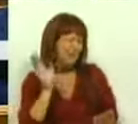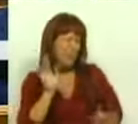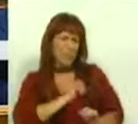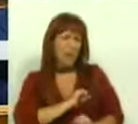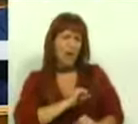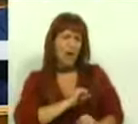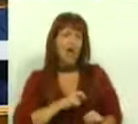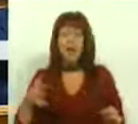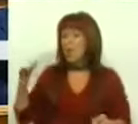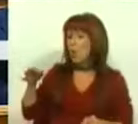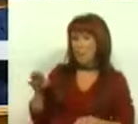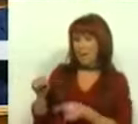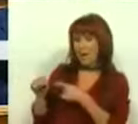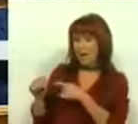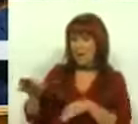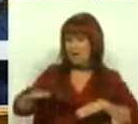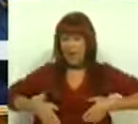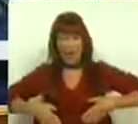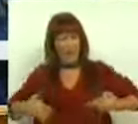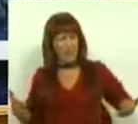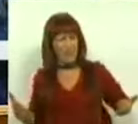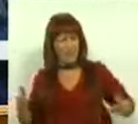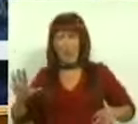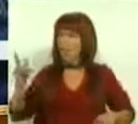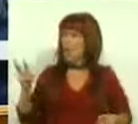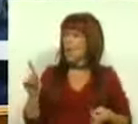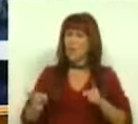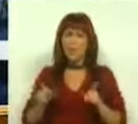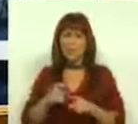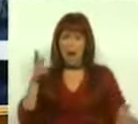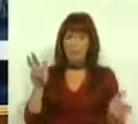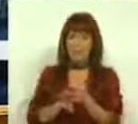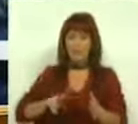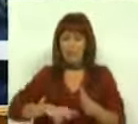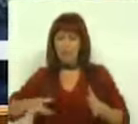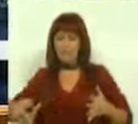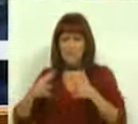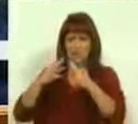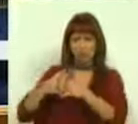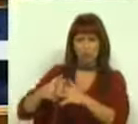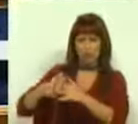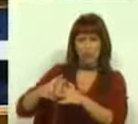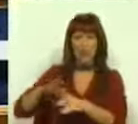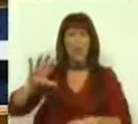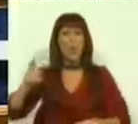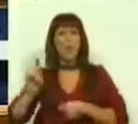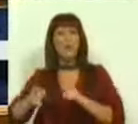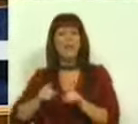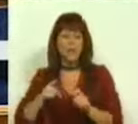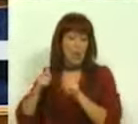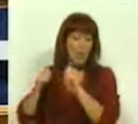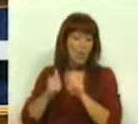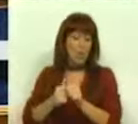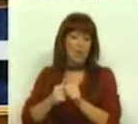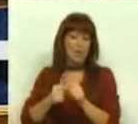indesculpável que o Partido Socialista faça greve quando se trata de aprovar reformas estruturais e quando se trata de